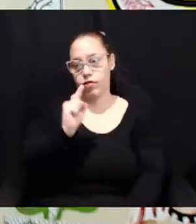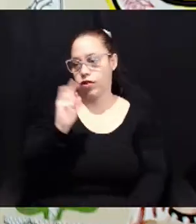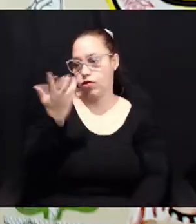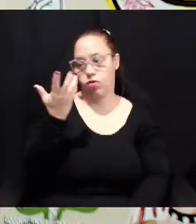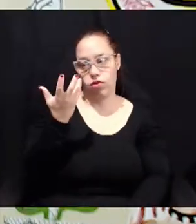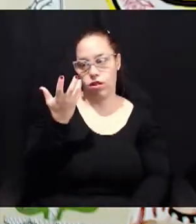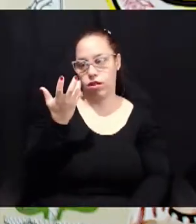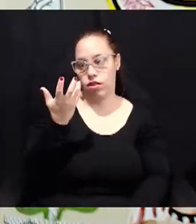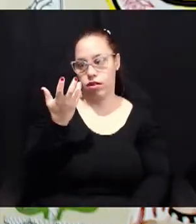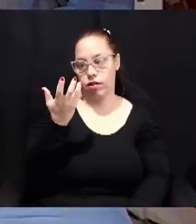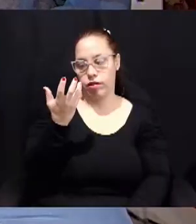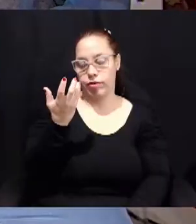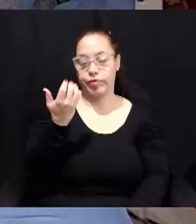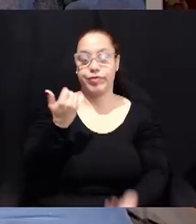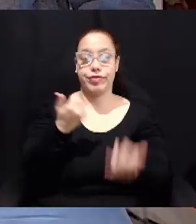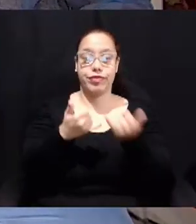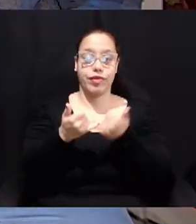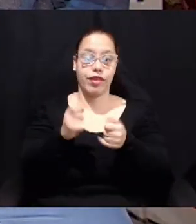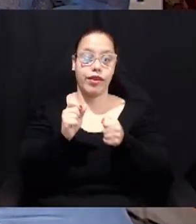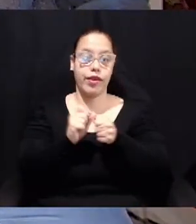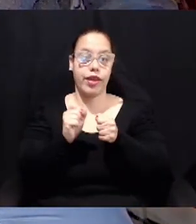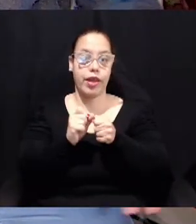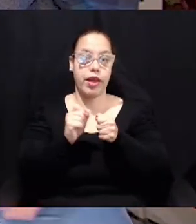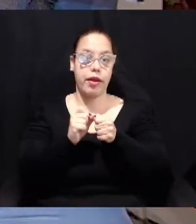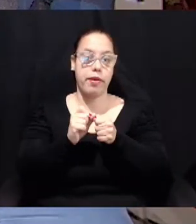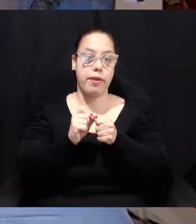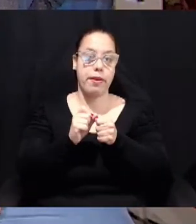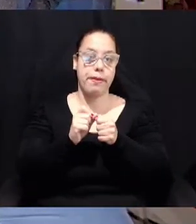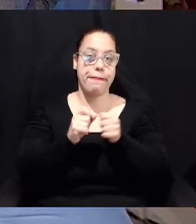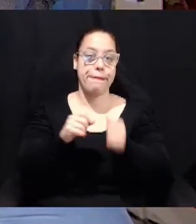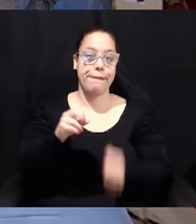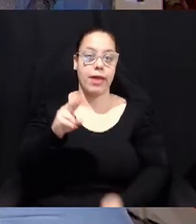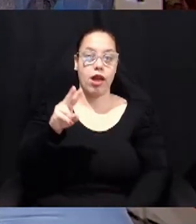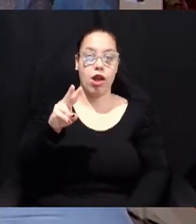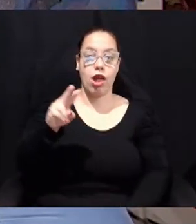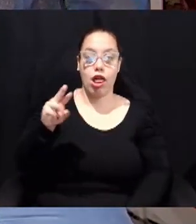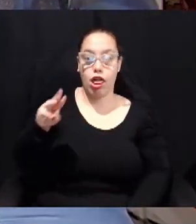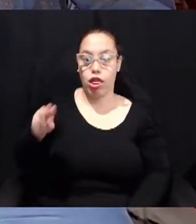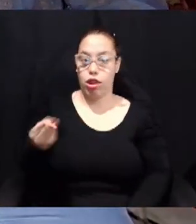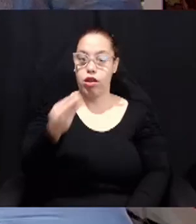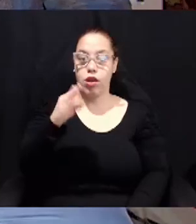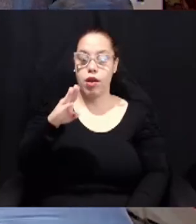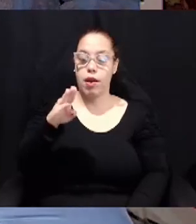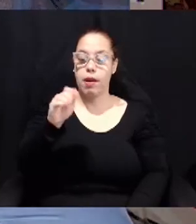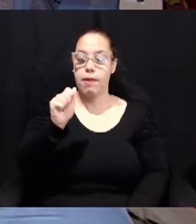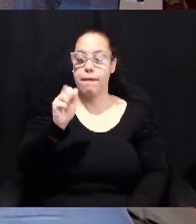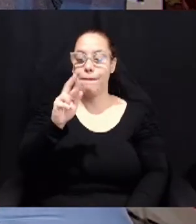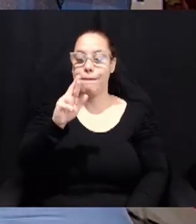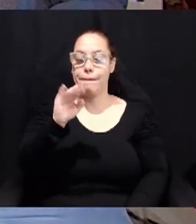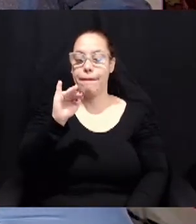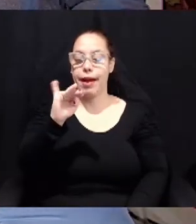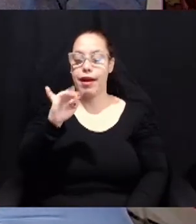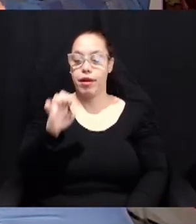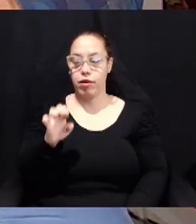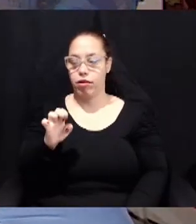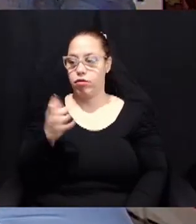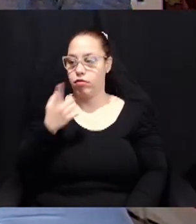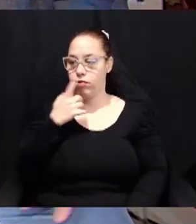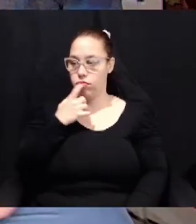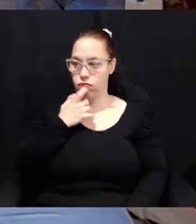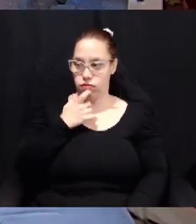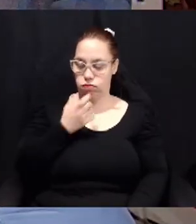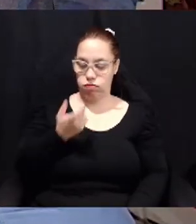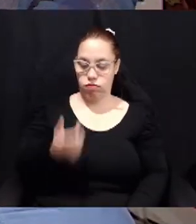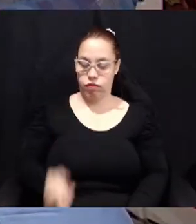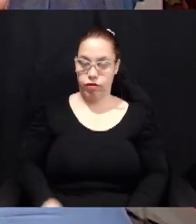até brincava, gente, eu fiz mais de 2 milhões de peças de Barbie. E acabou aí, não tem uma troca,